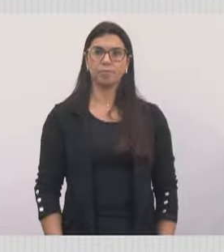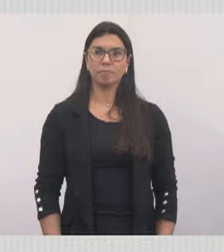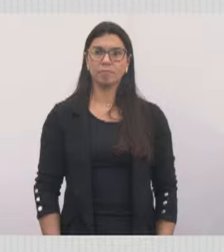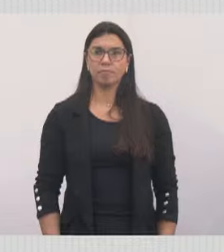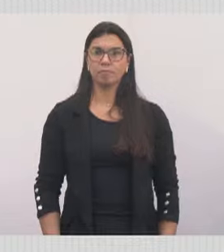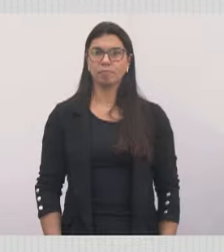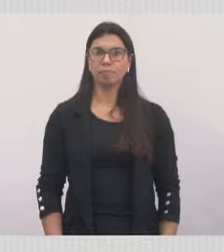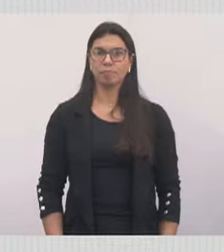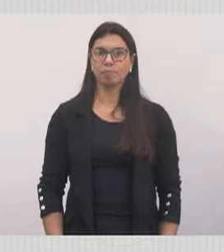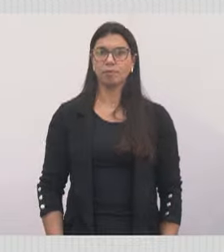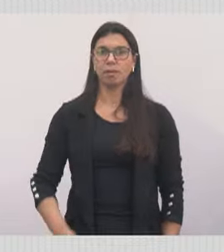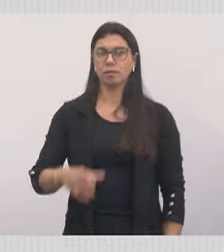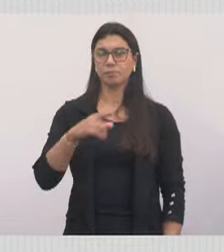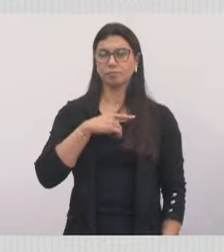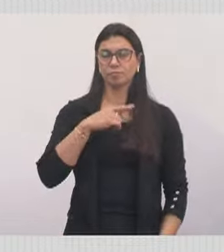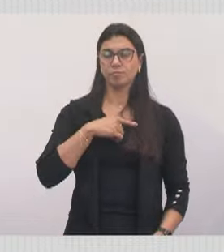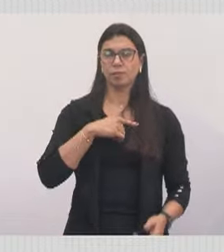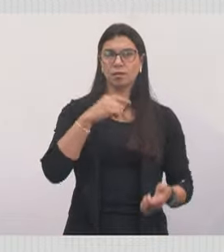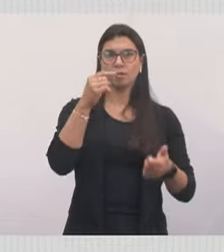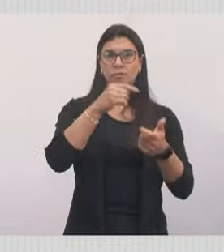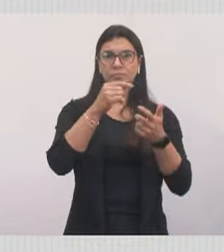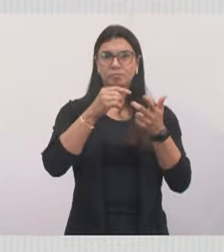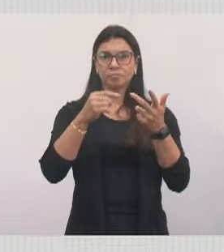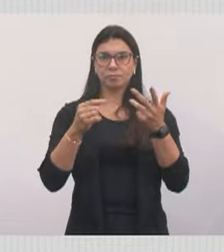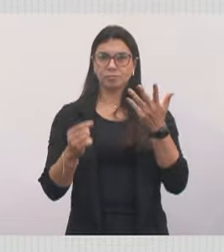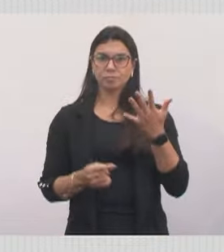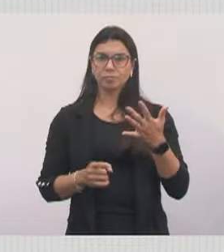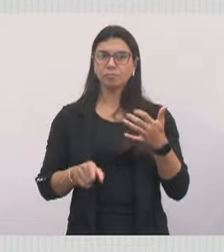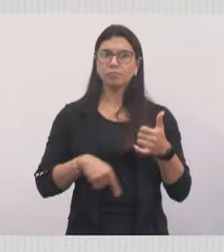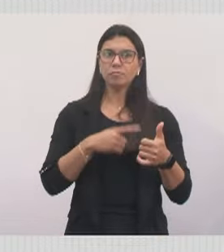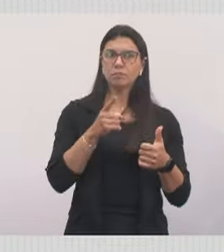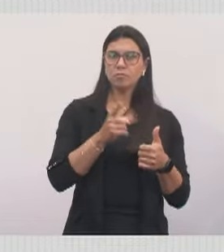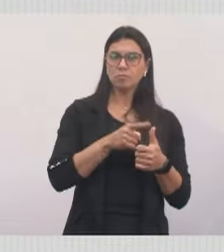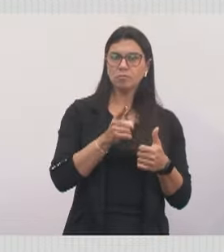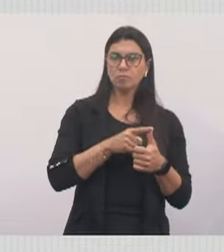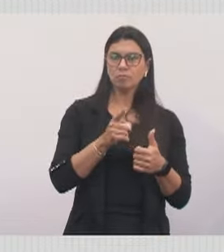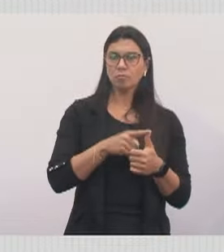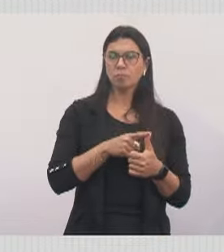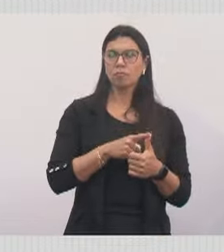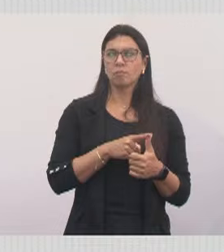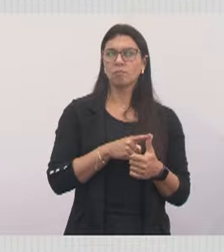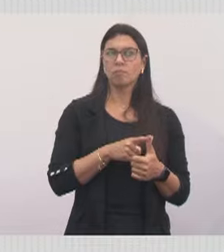Seu trabalho abrange uma variedade de atividades, incluindo treinamento esportivo, em modalidades como